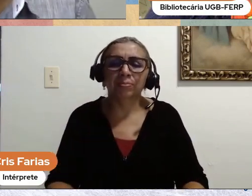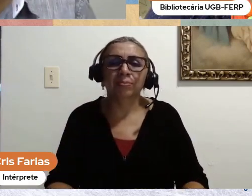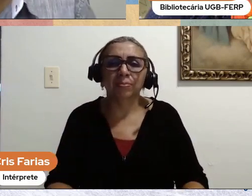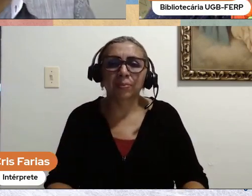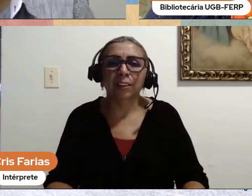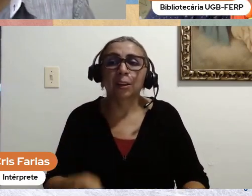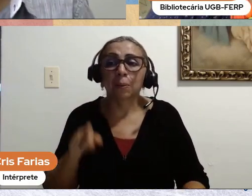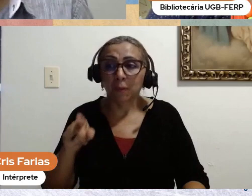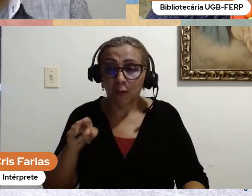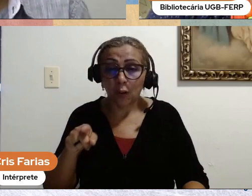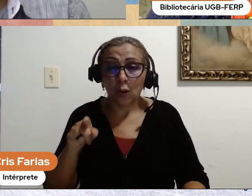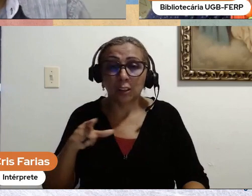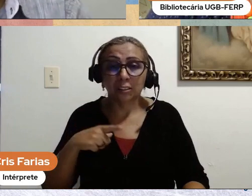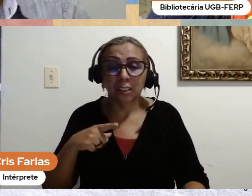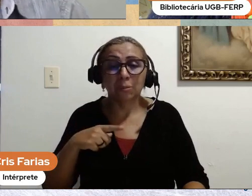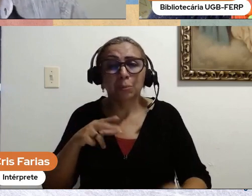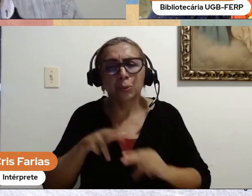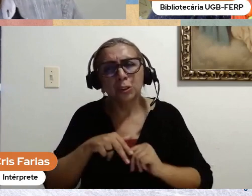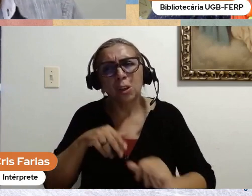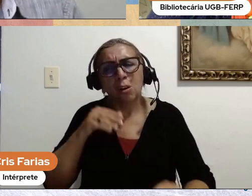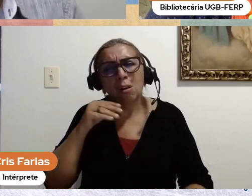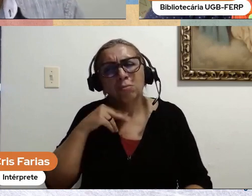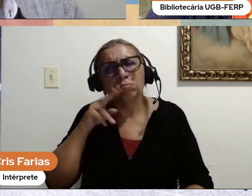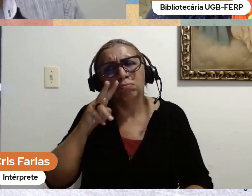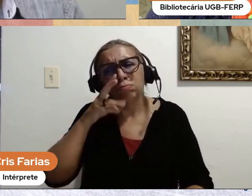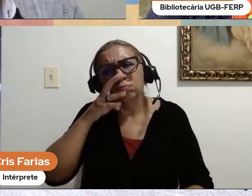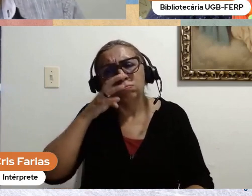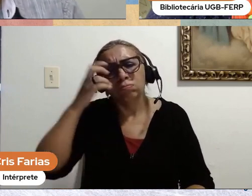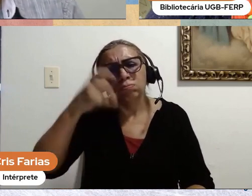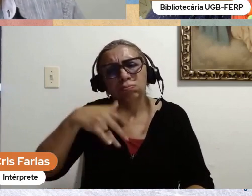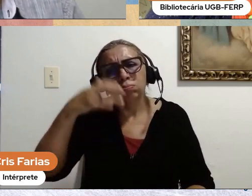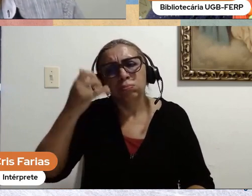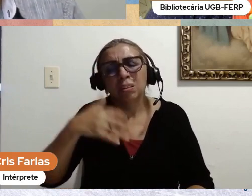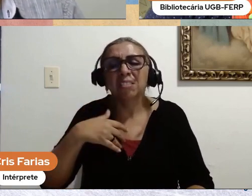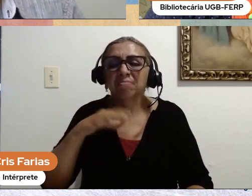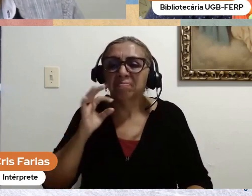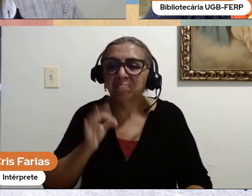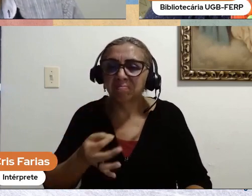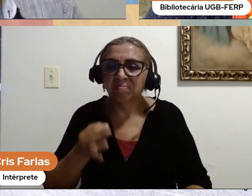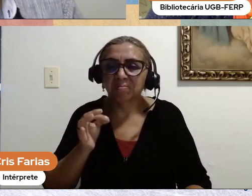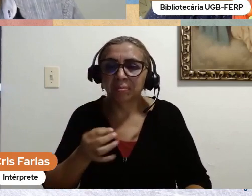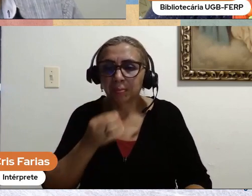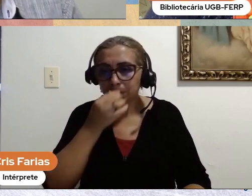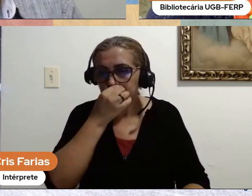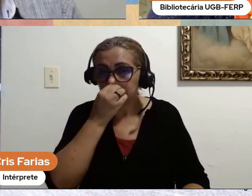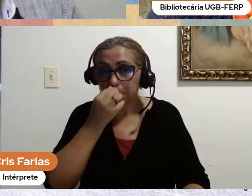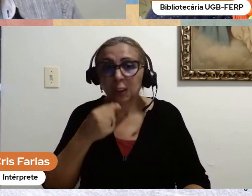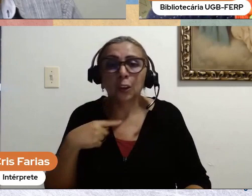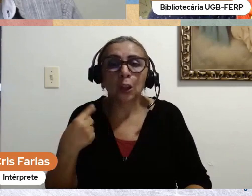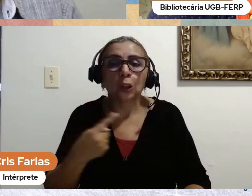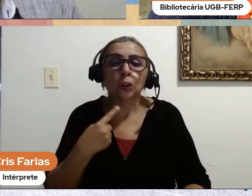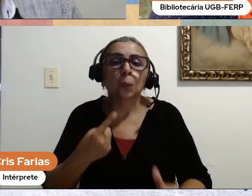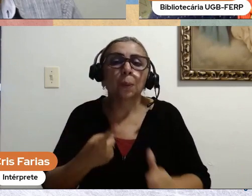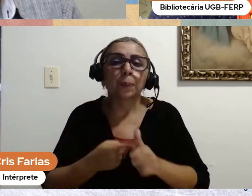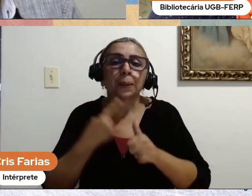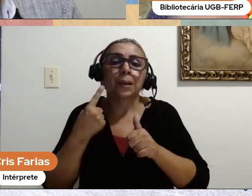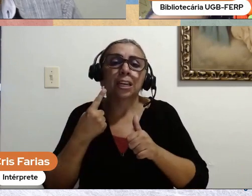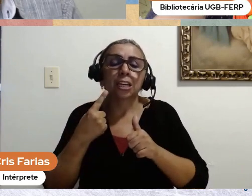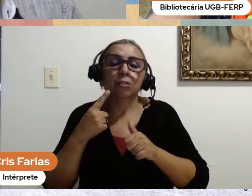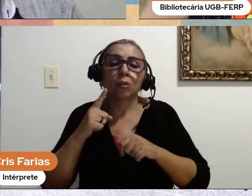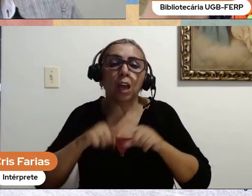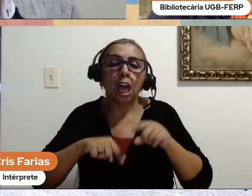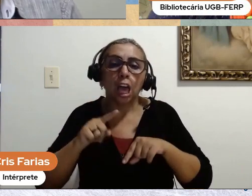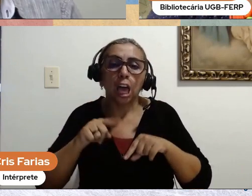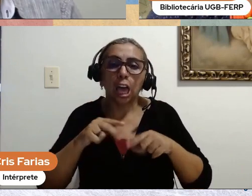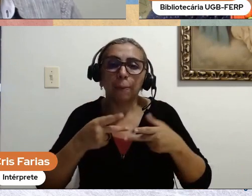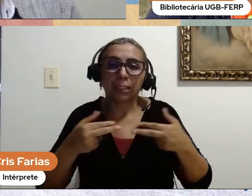foi nessa observação, nessa escuta, que eu vi, assim, nós somos o primeiro recurso informacional, porque nós